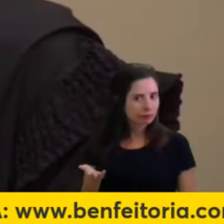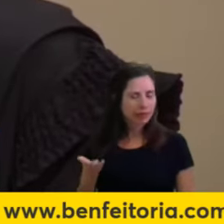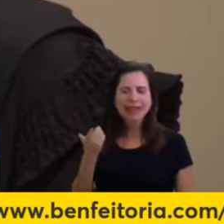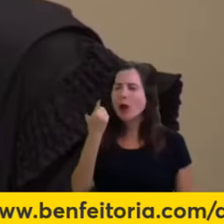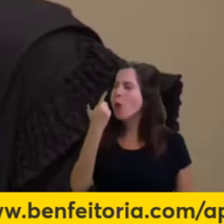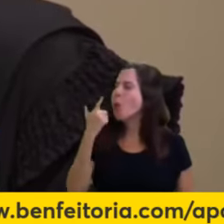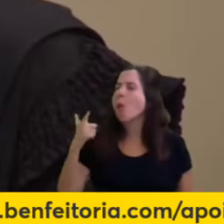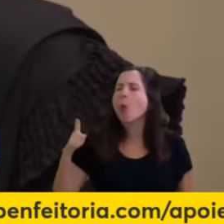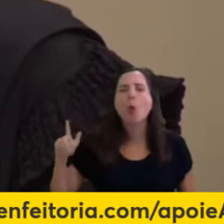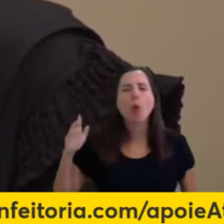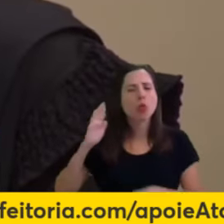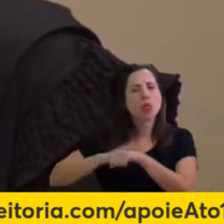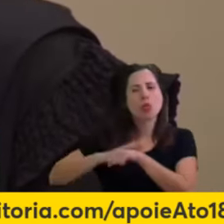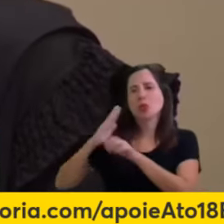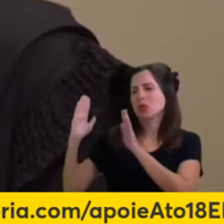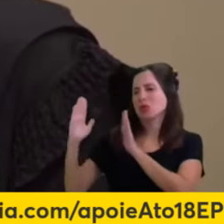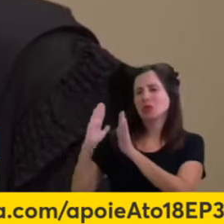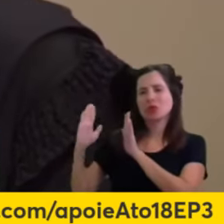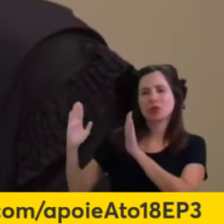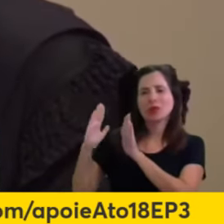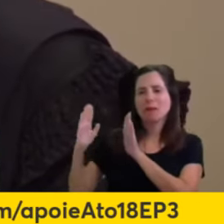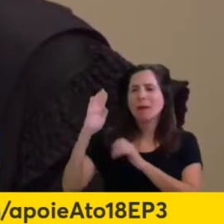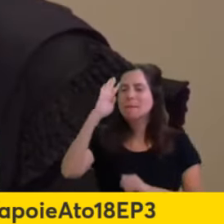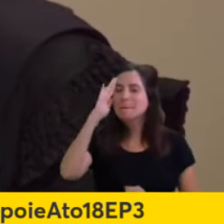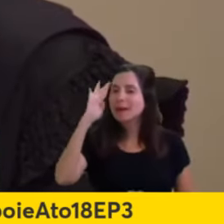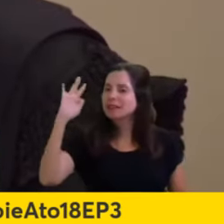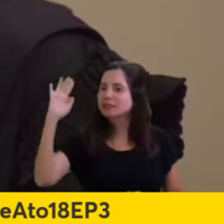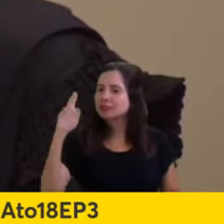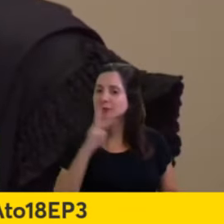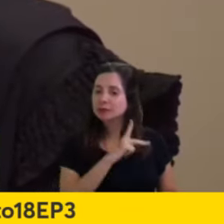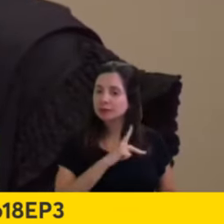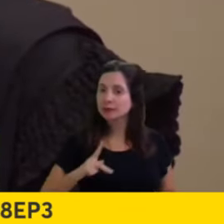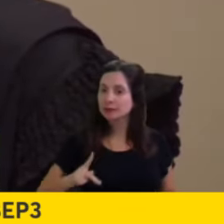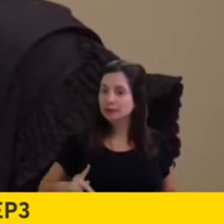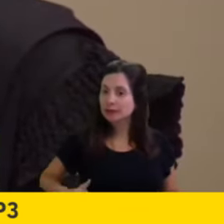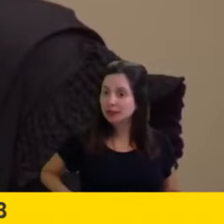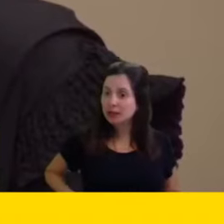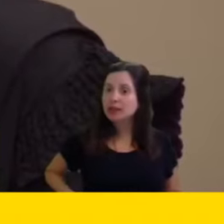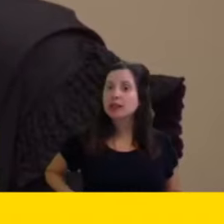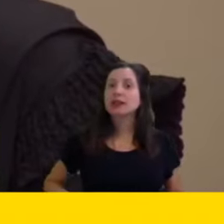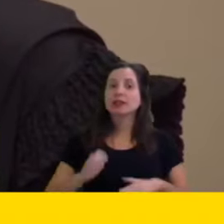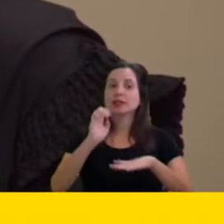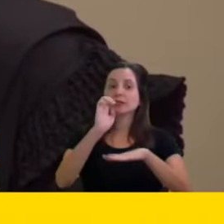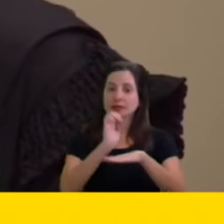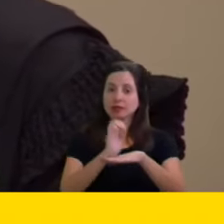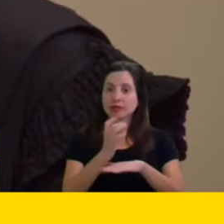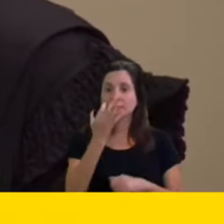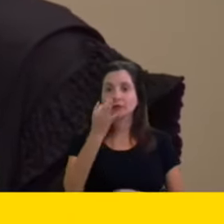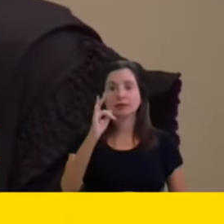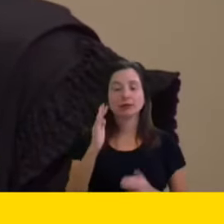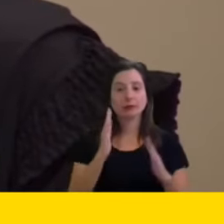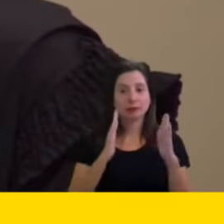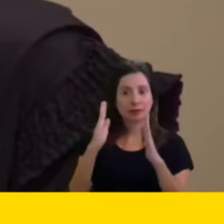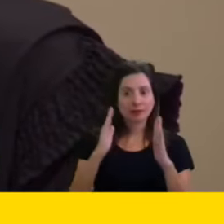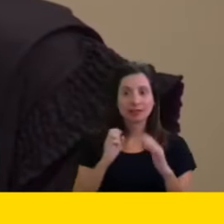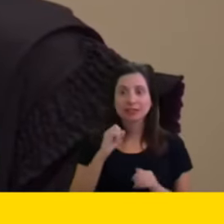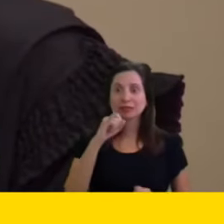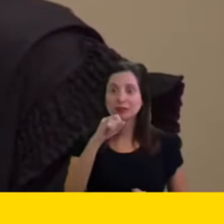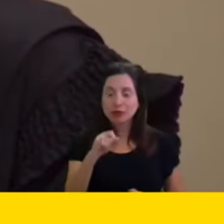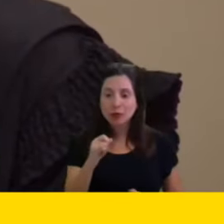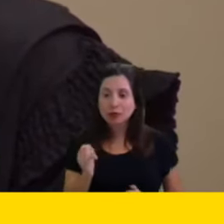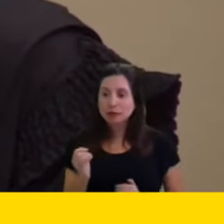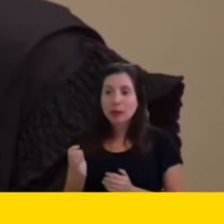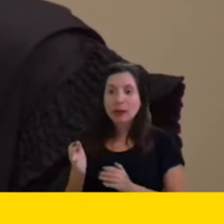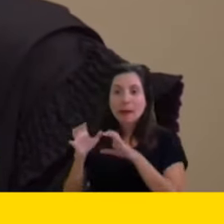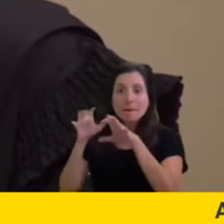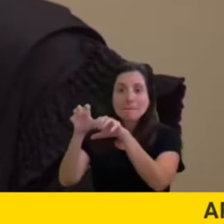tempos mas imagine-se a carga de força que o Presidente da República tinha um pequeno estado da federação naquela época e se fo feita a captação dos recursos